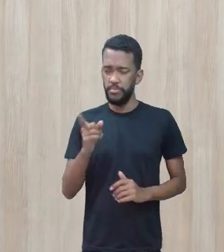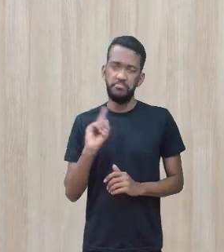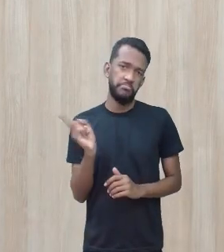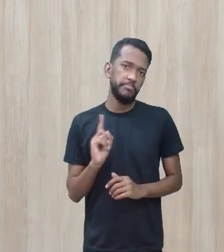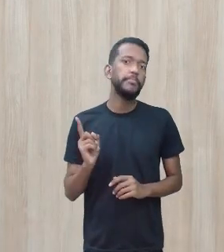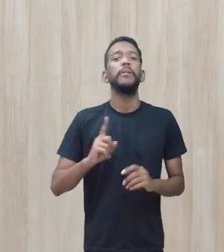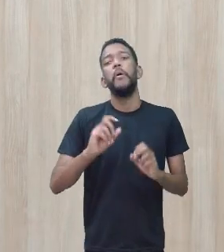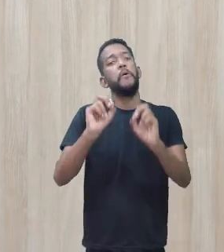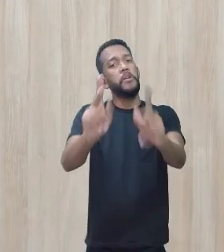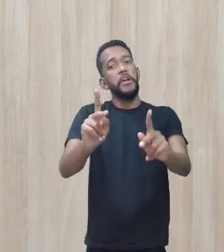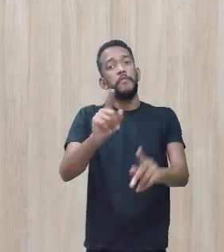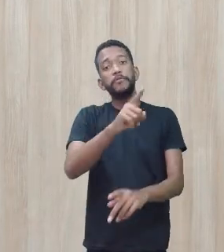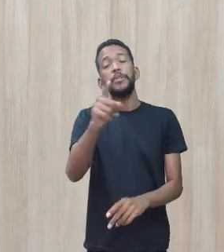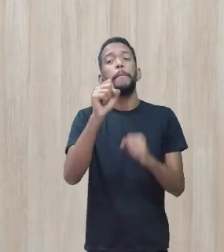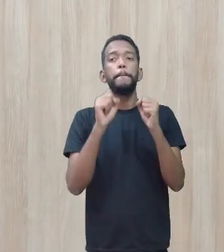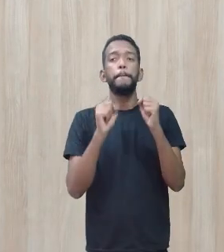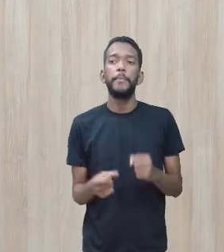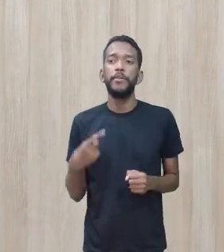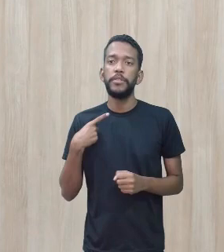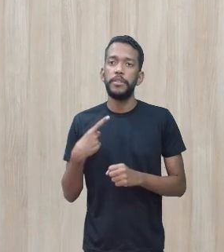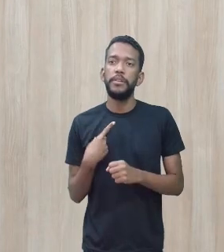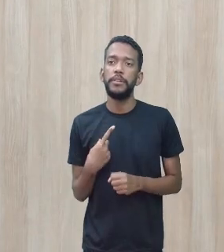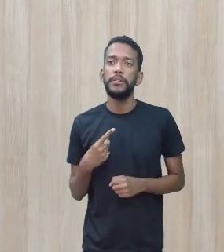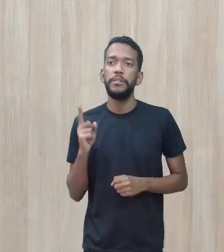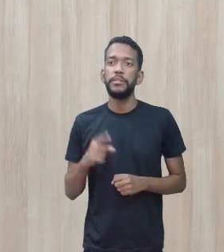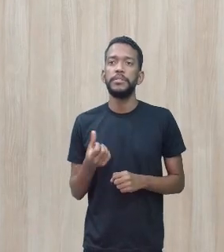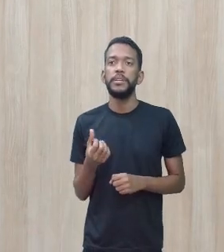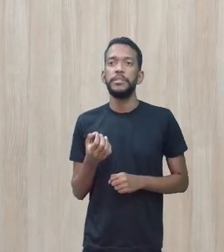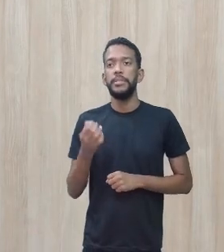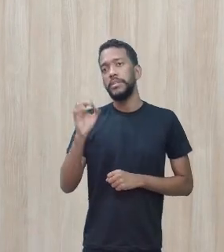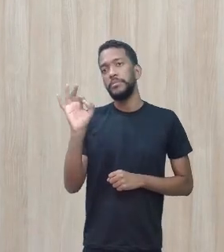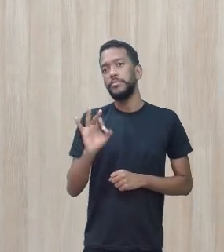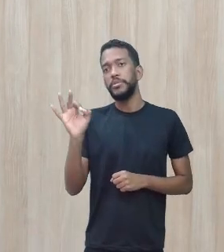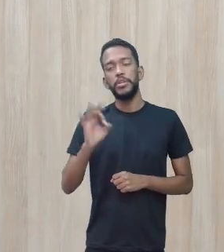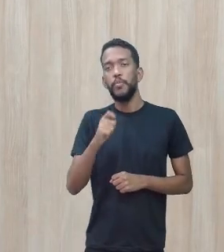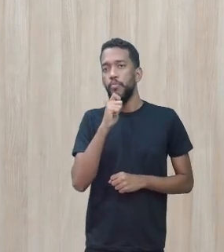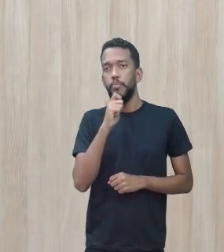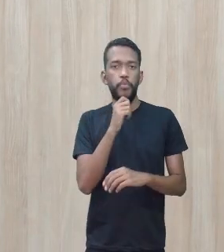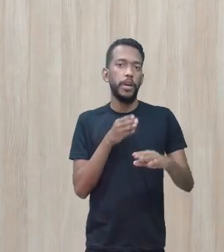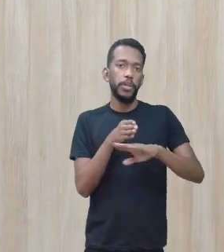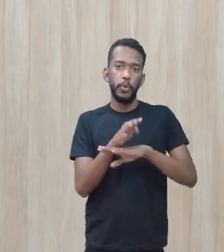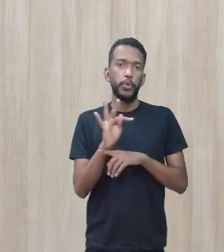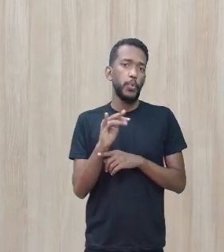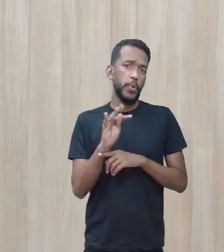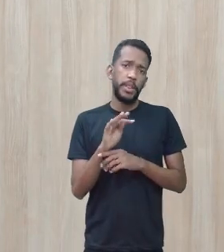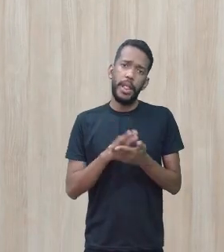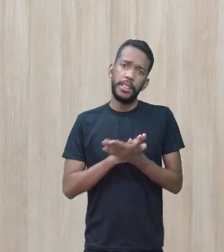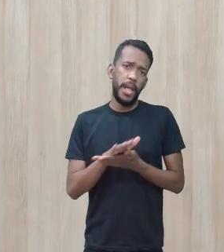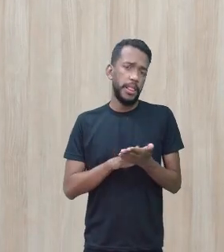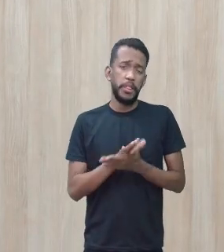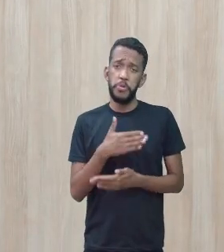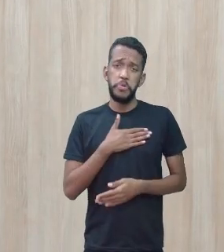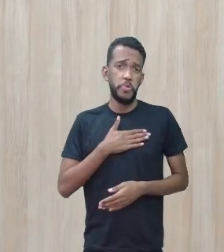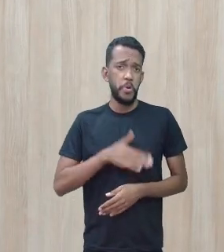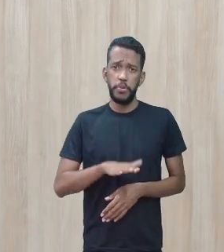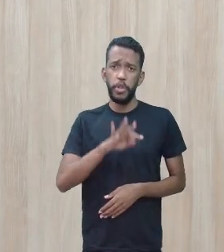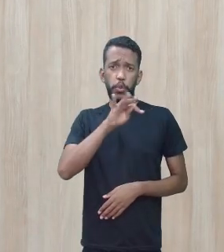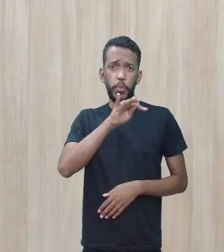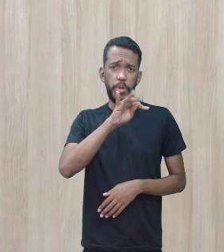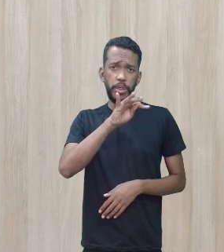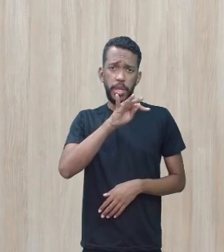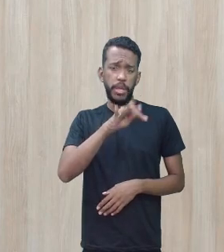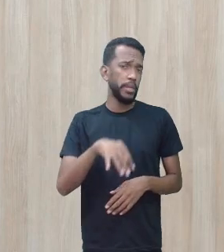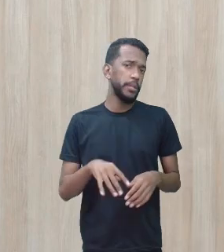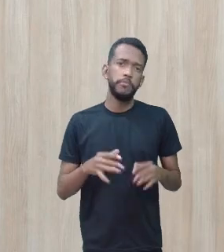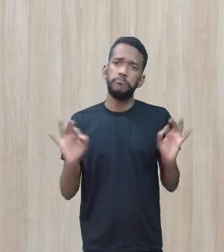Tudo bem, você pode ser o 60% que não tem acesso ao Twitter, ou que não gosta de usar o Twitter. A ideia,